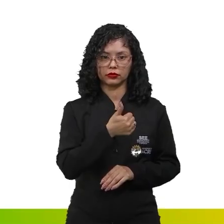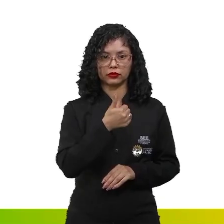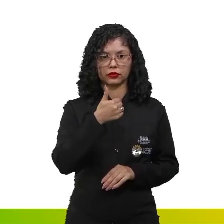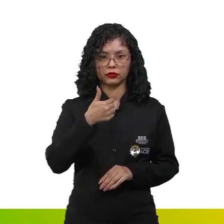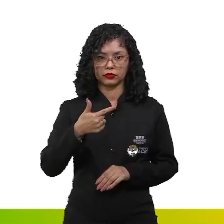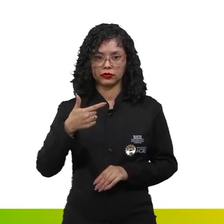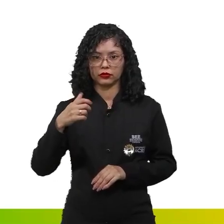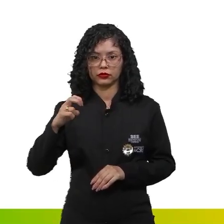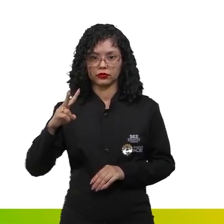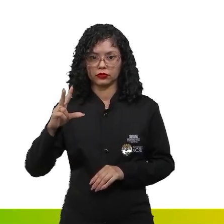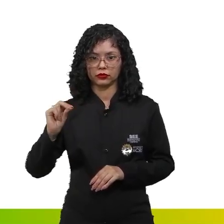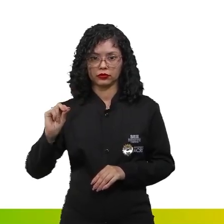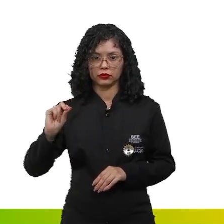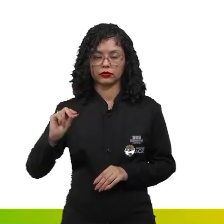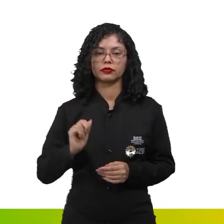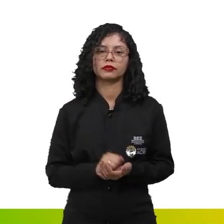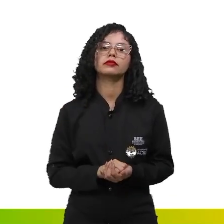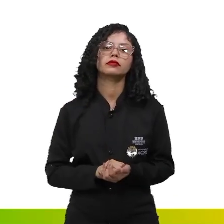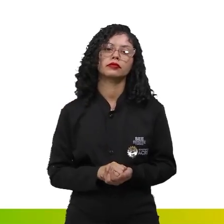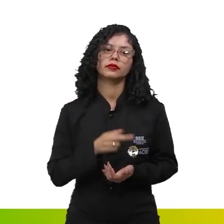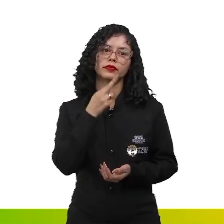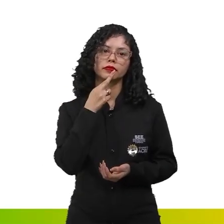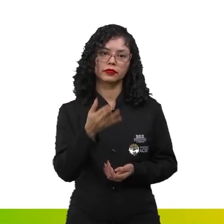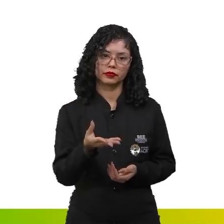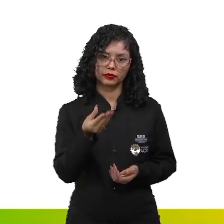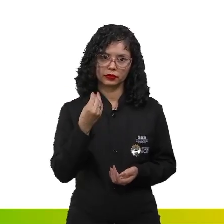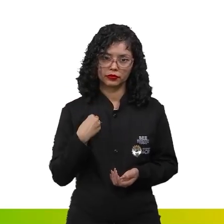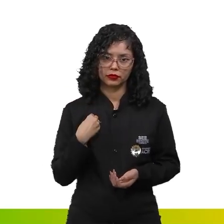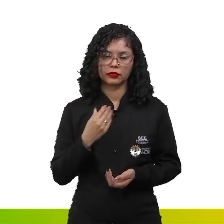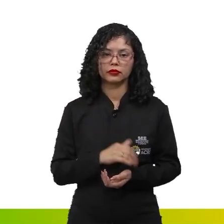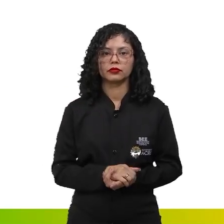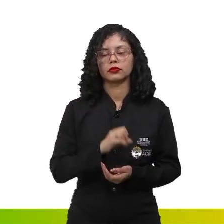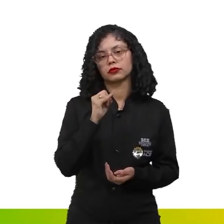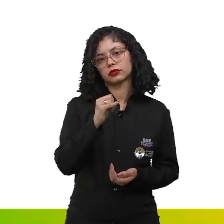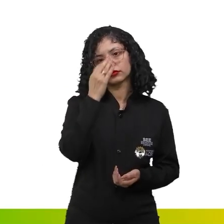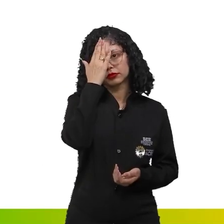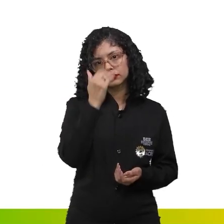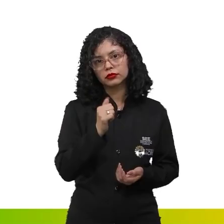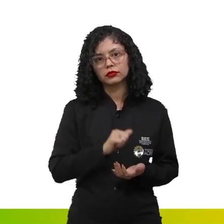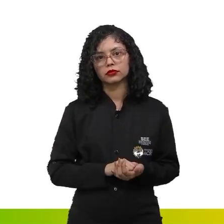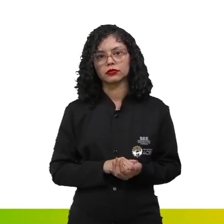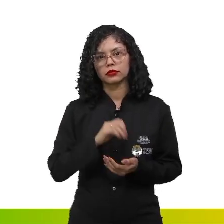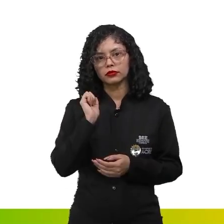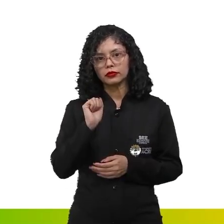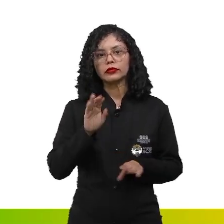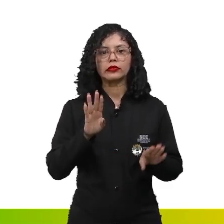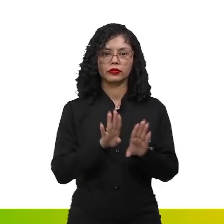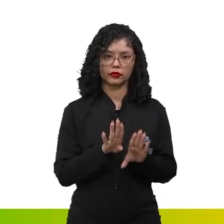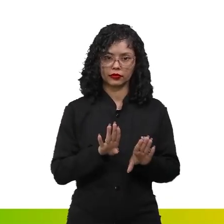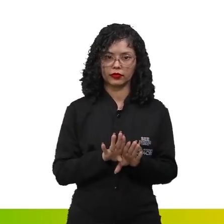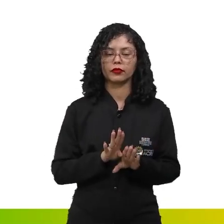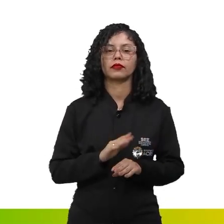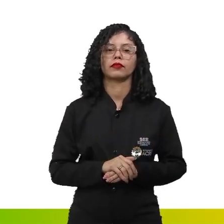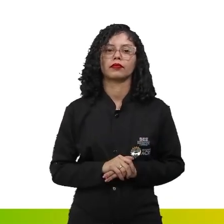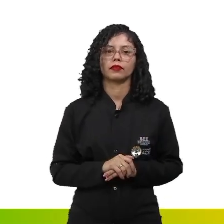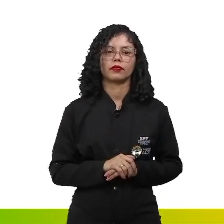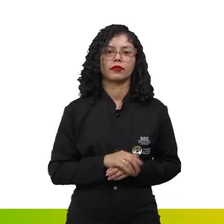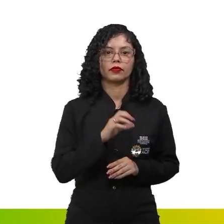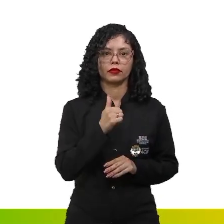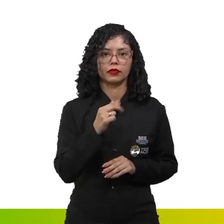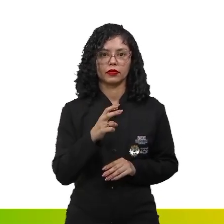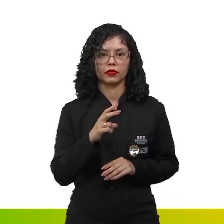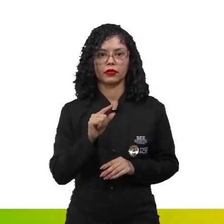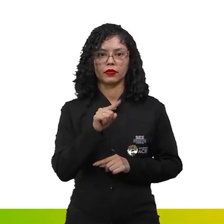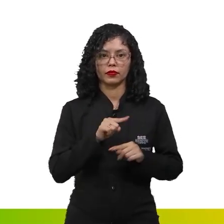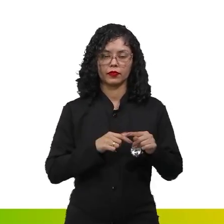1.250 é o valor que Heloísa irá receber. Se você quer saber o valor de Amanda, você pega 15.000 e